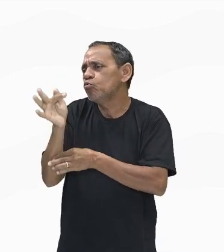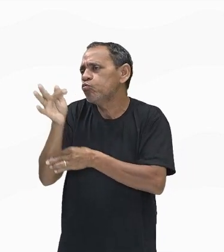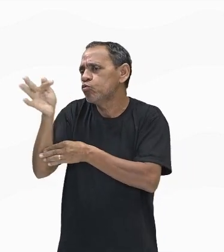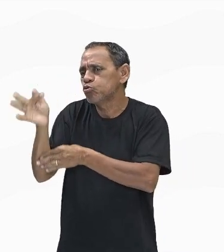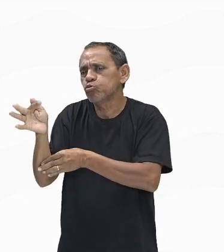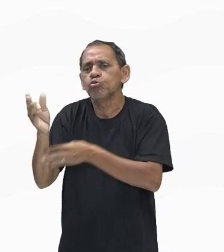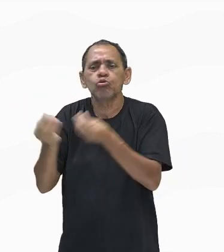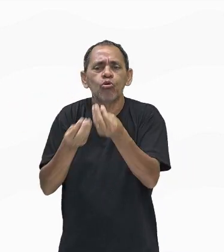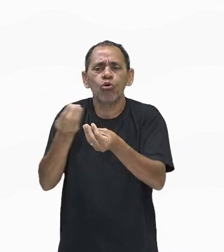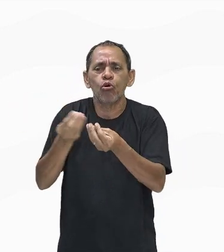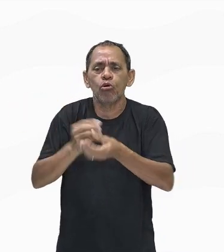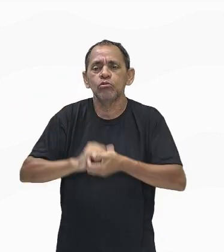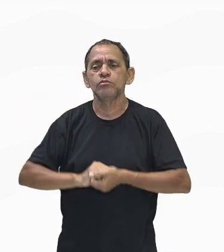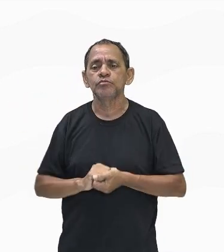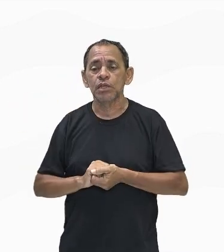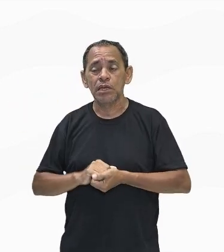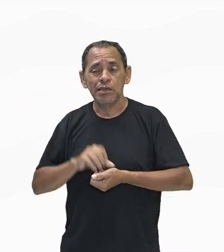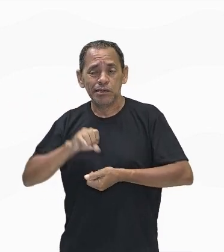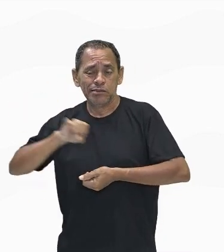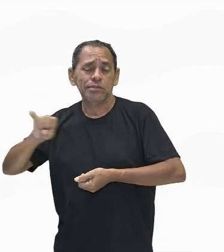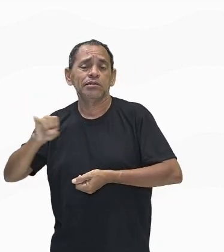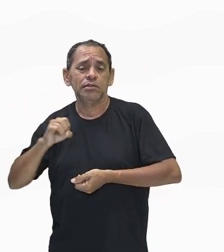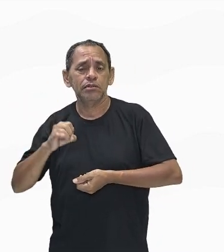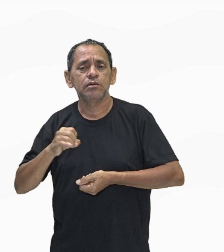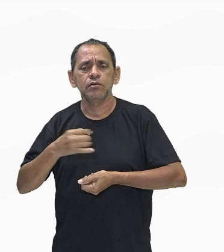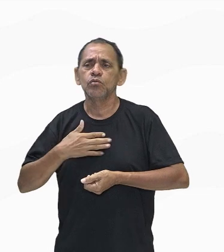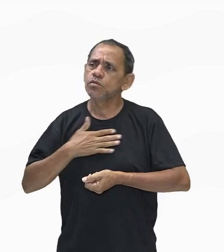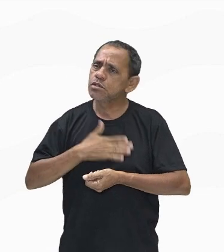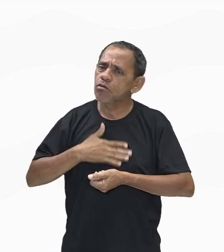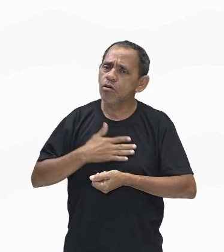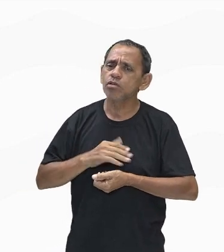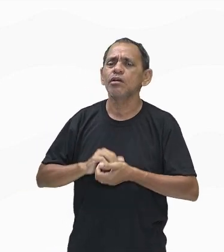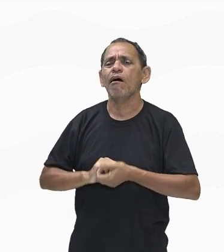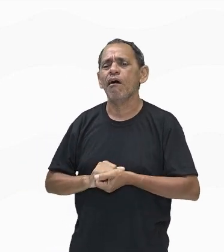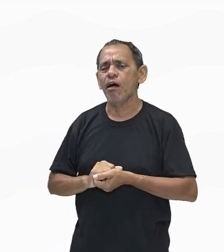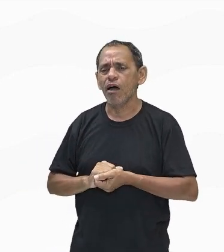de deixa a vida me levar, não tem problema, tá?